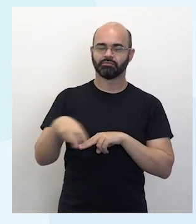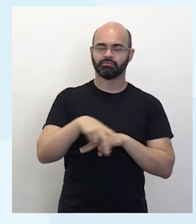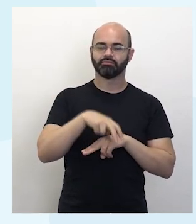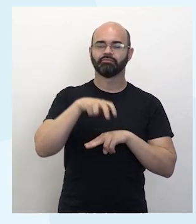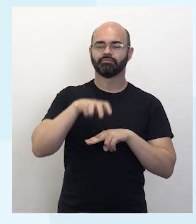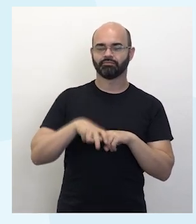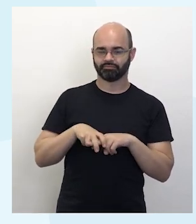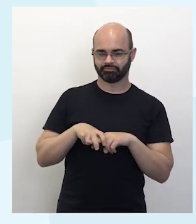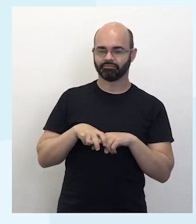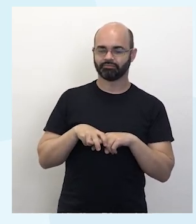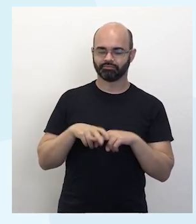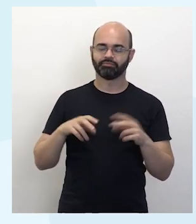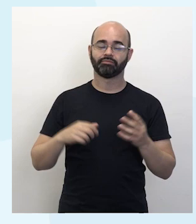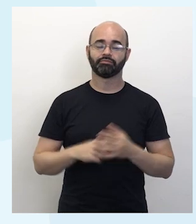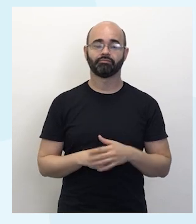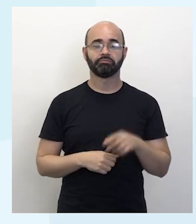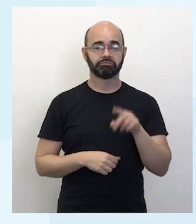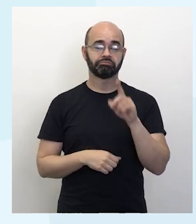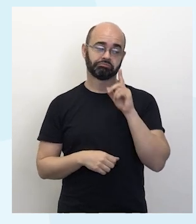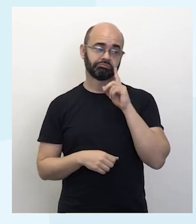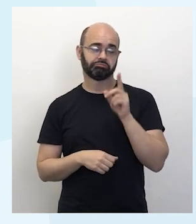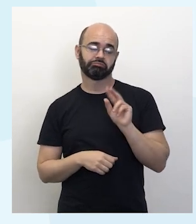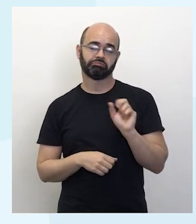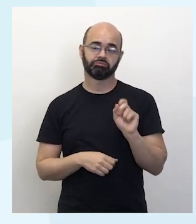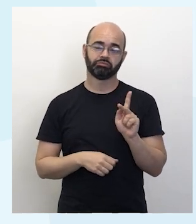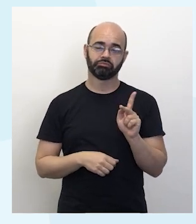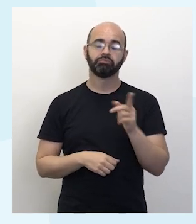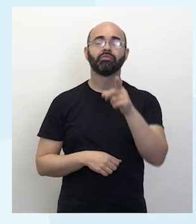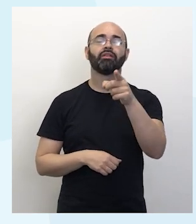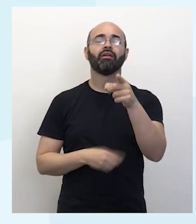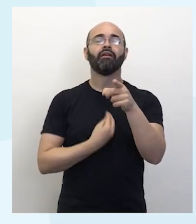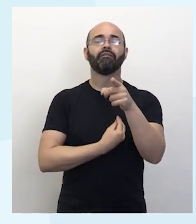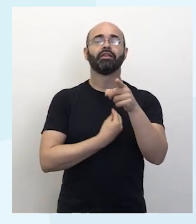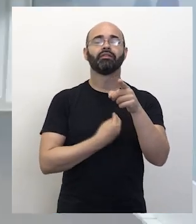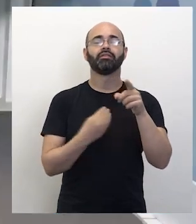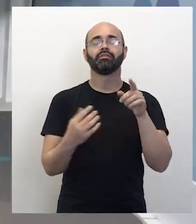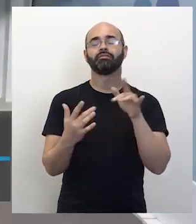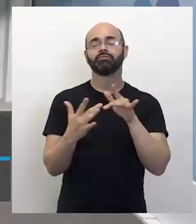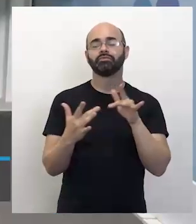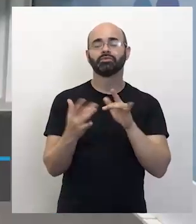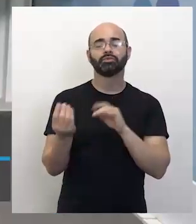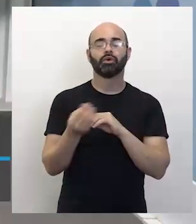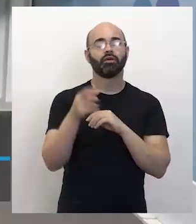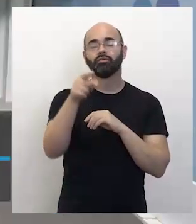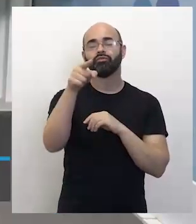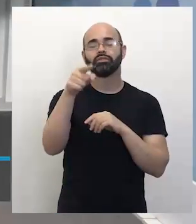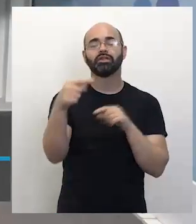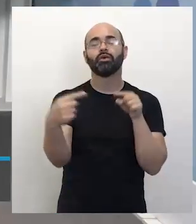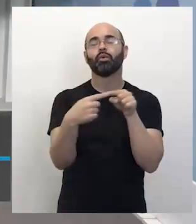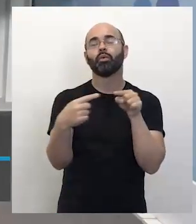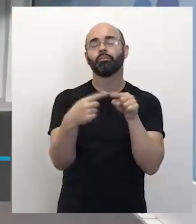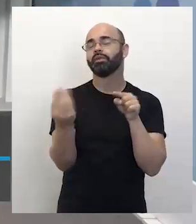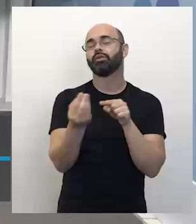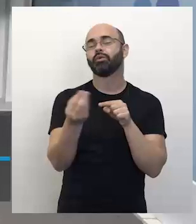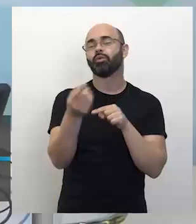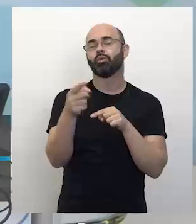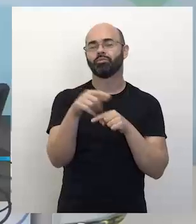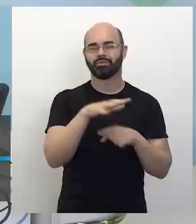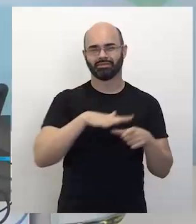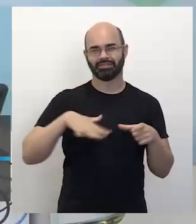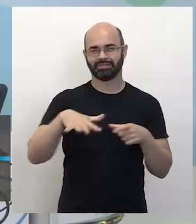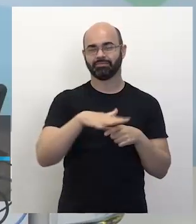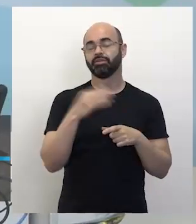ver com você e o espaço em que você vive? Eita, pergunta boa, hein? Que tem a ver com o